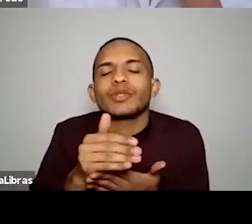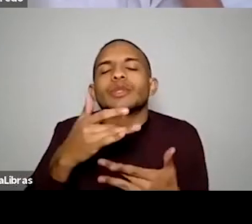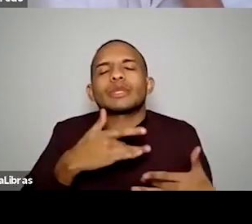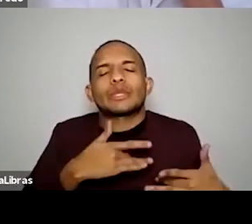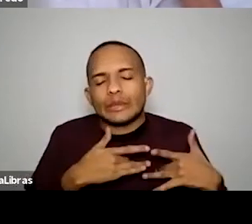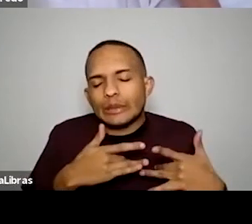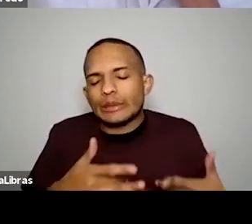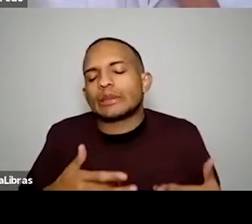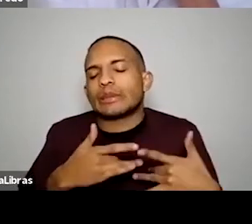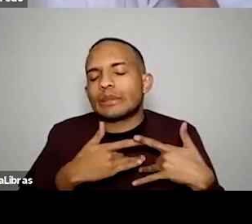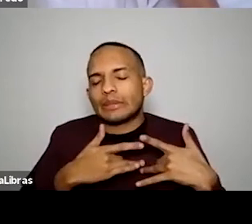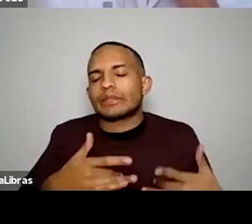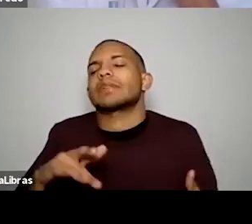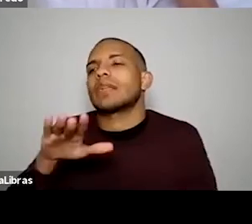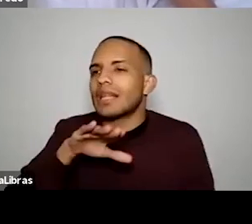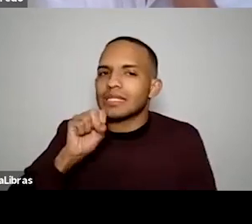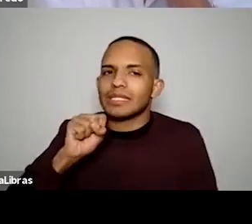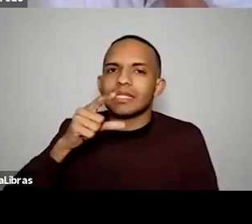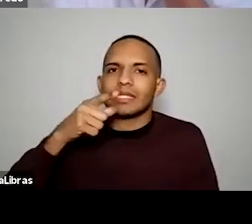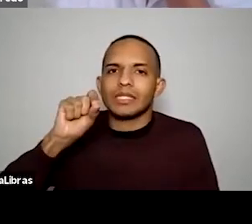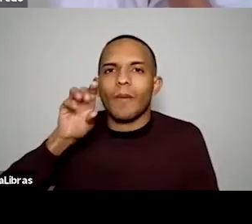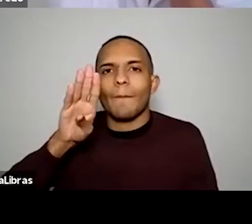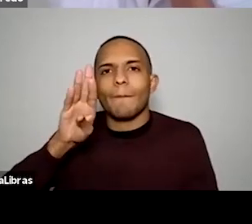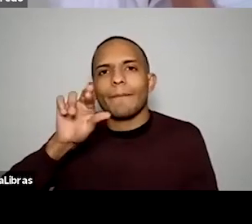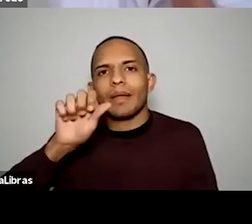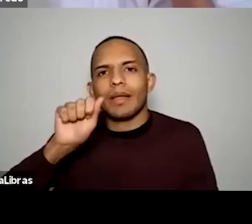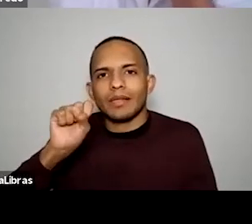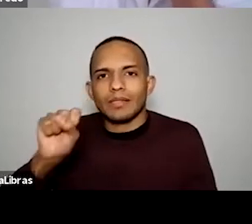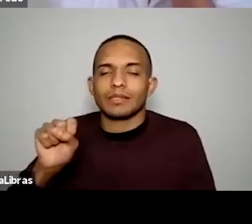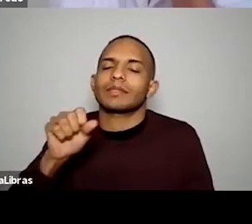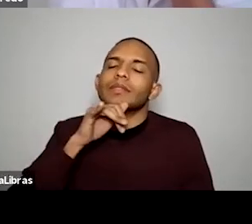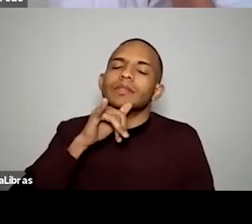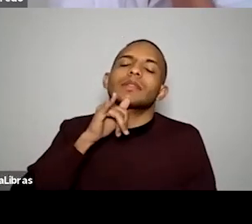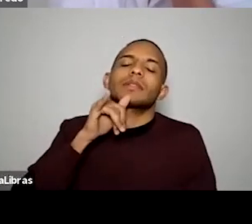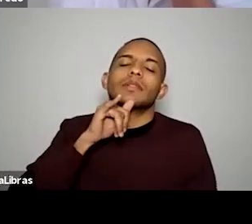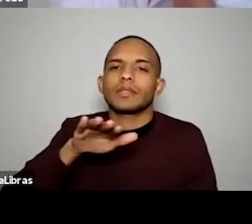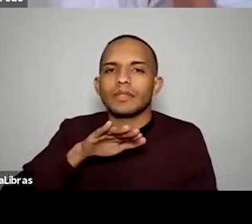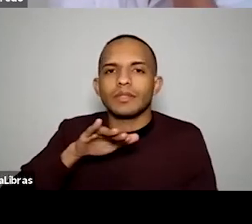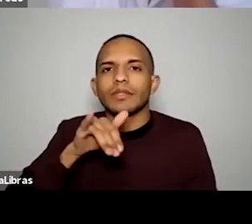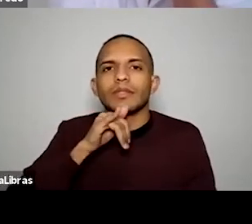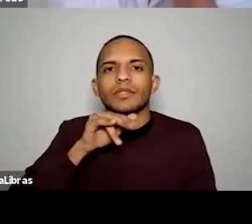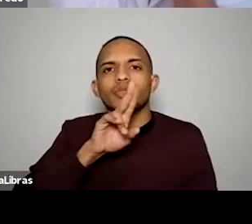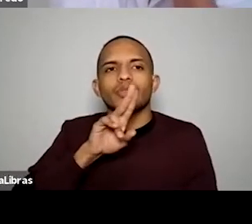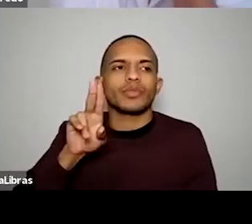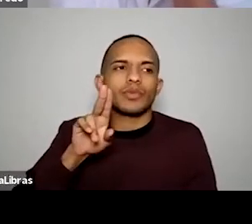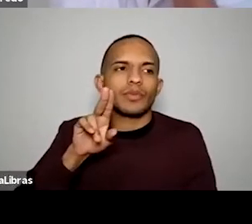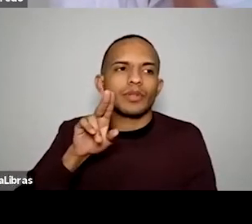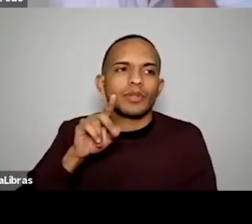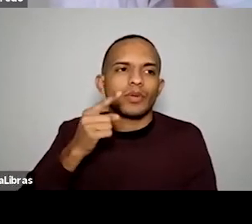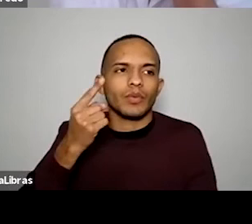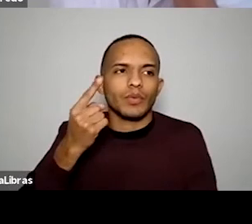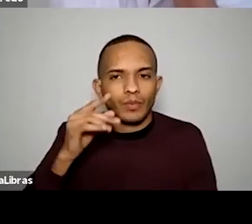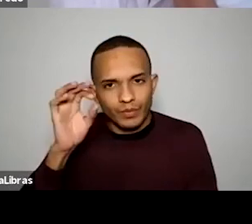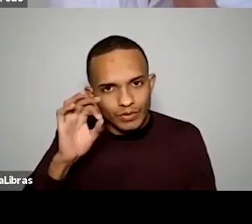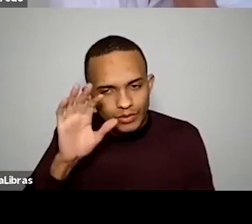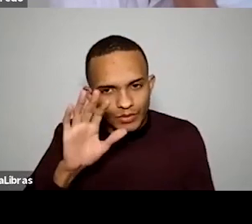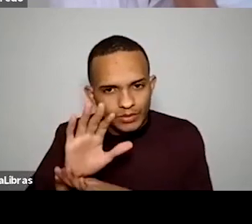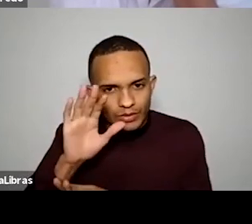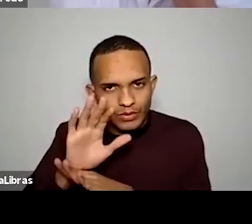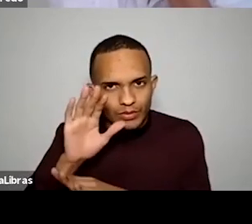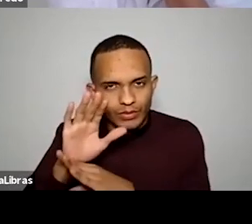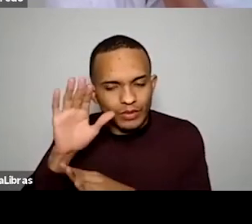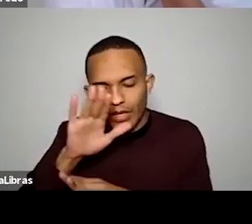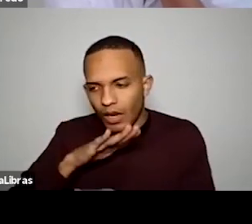alguns anos atrás, um dos documentos que está nas nossas diretrizes, e ele originalmente chamava Fundo 1%. E a ideia era exatamente essa, que